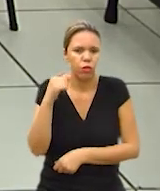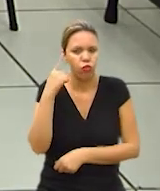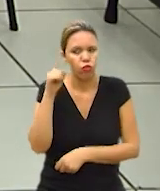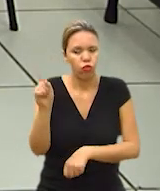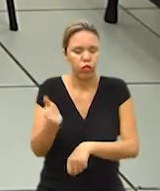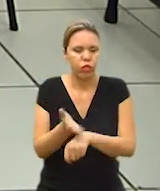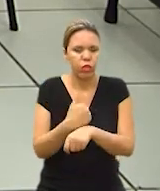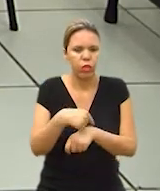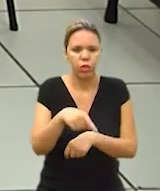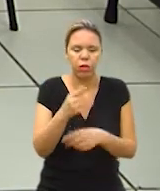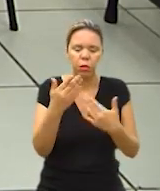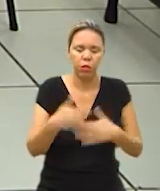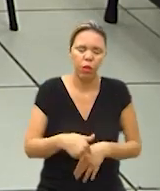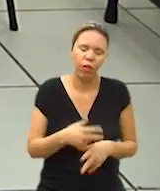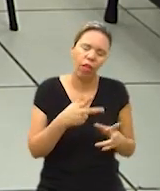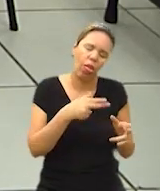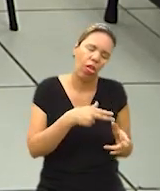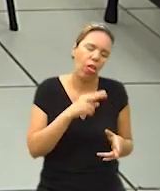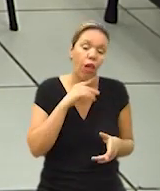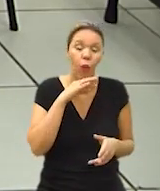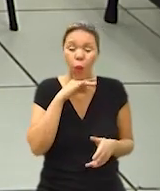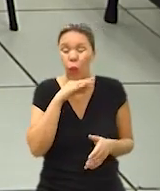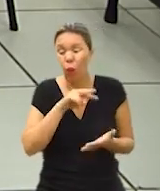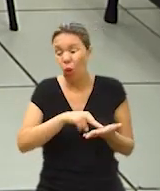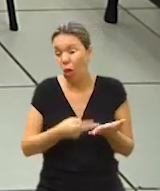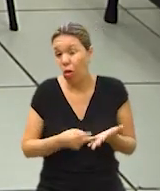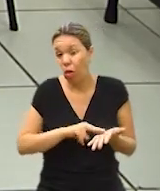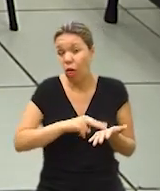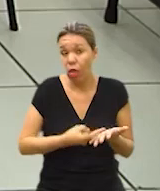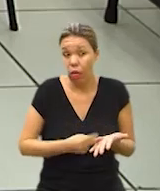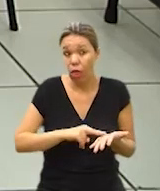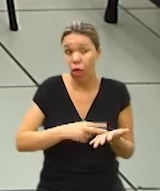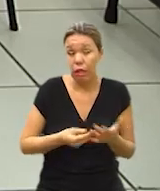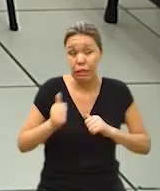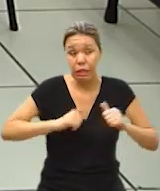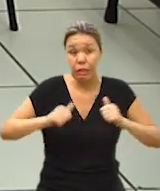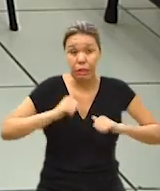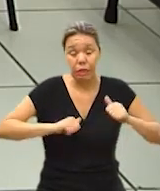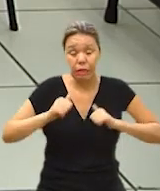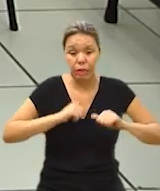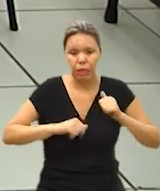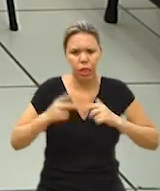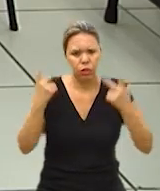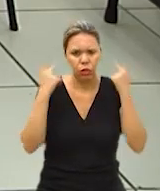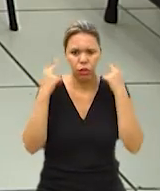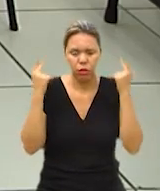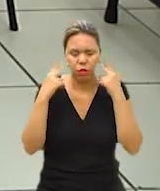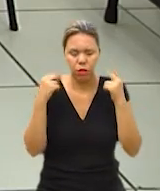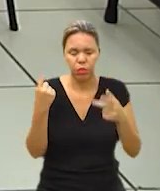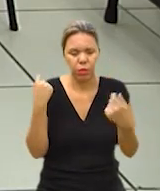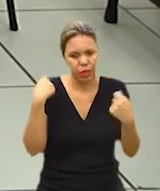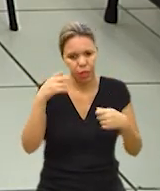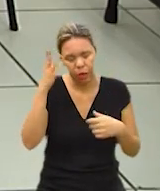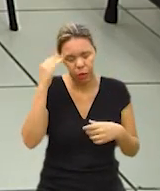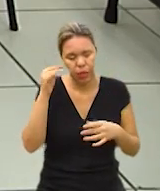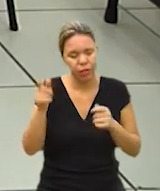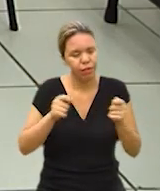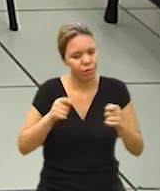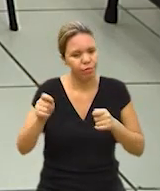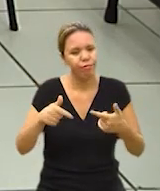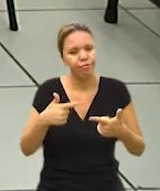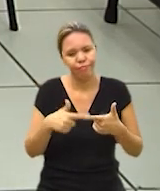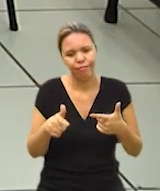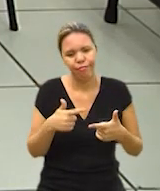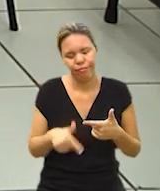da prova, ele não vai ter a melhor noite de sono da vida dele. Matheus, vai estar ansioso. Ele vai estar ansioso. Isso é normal, e a gente precisa aprender a lidar com